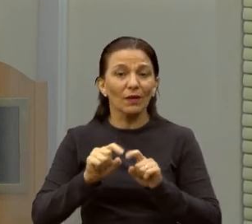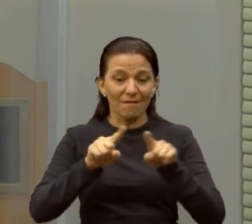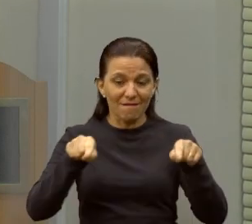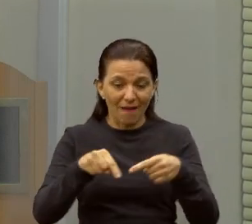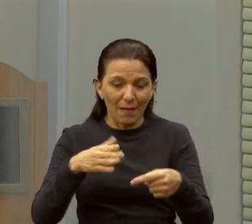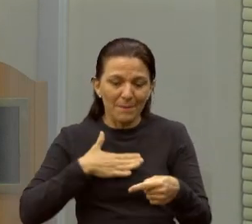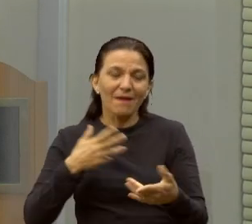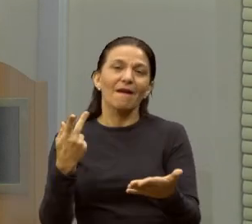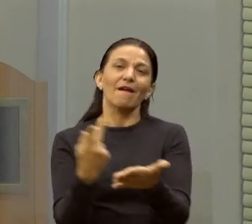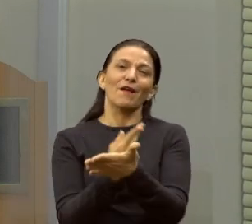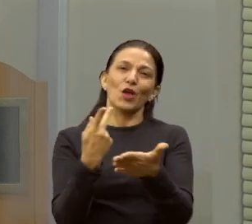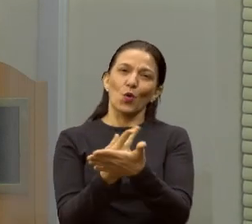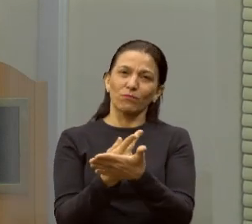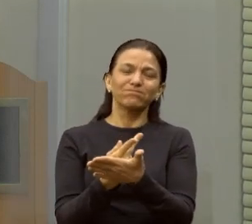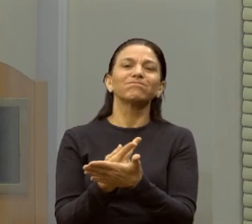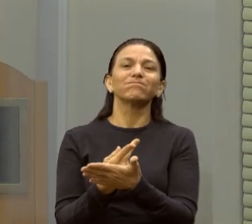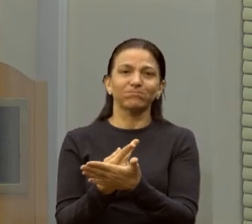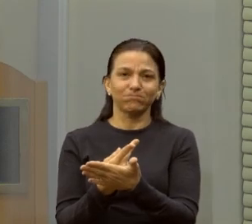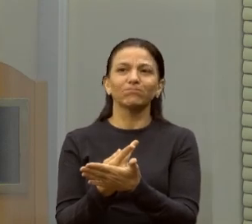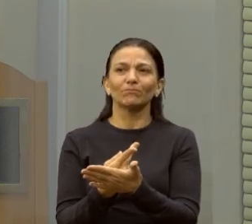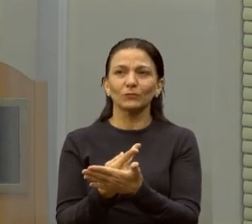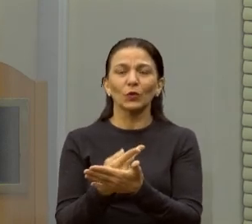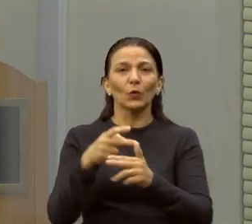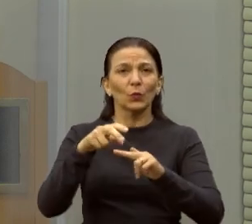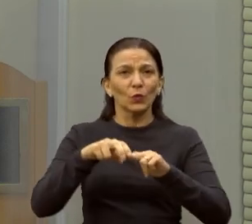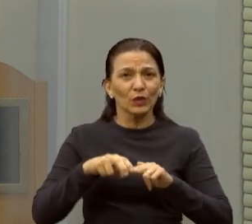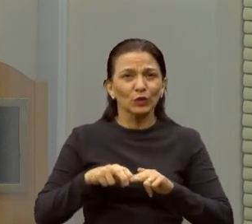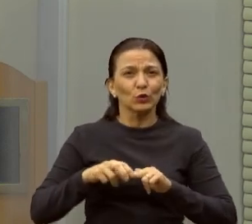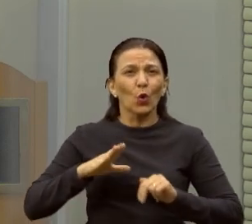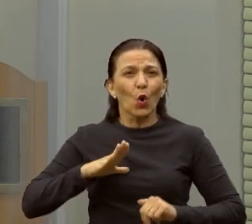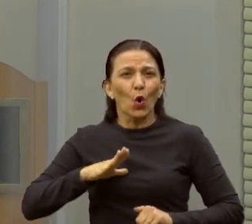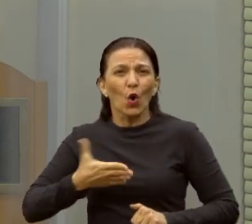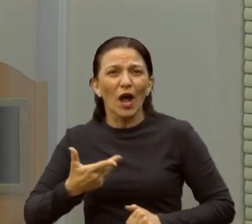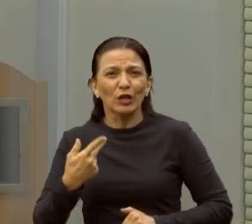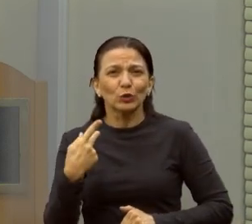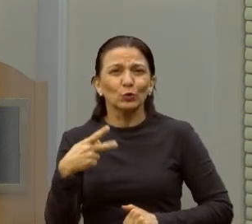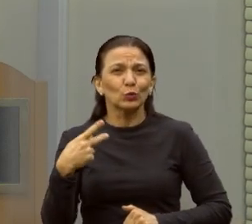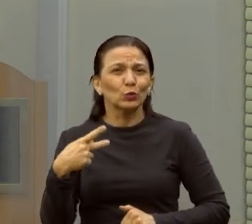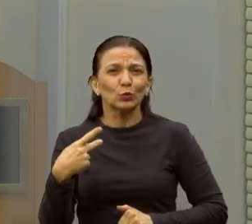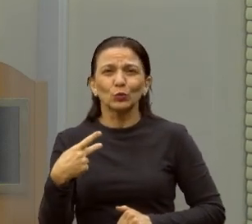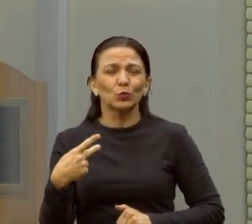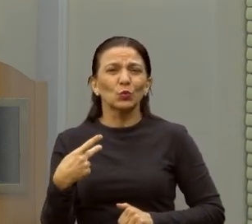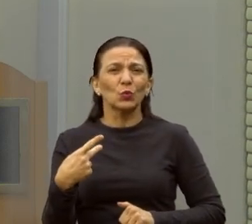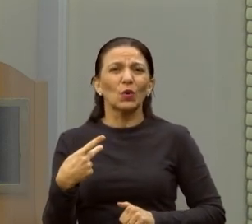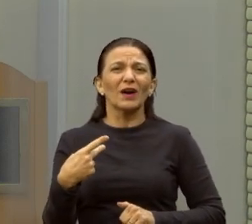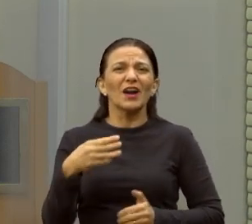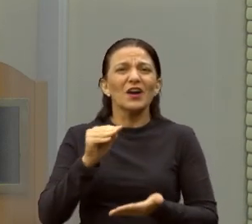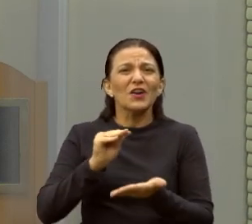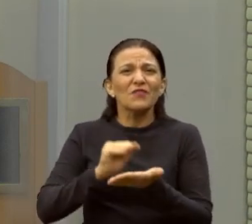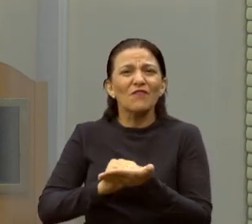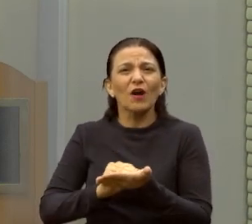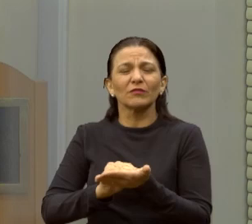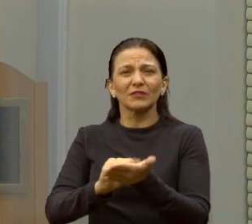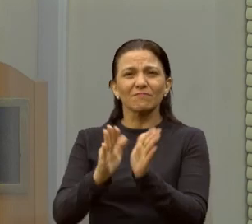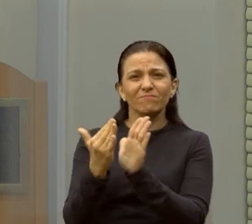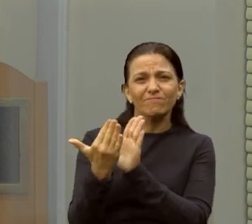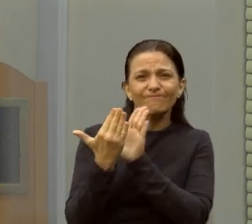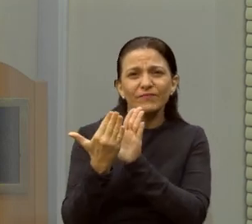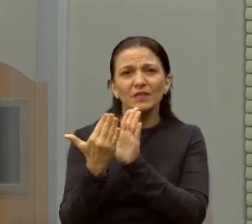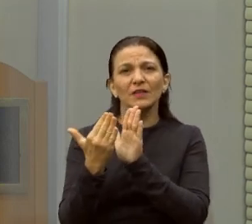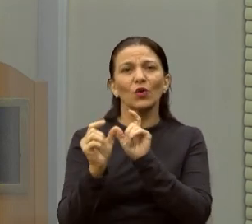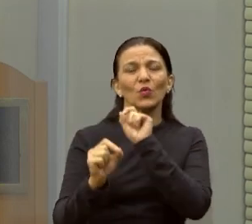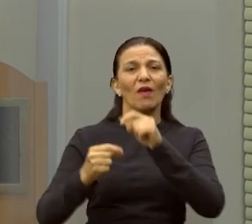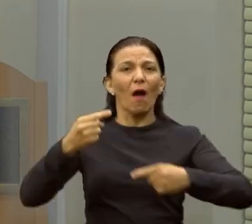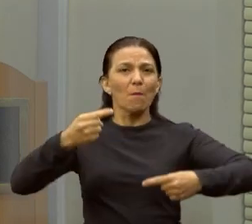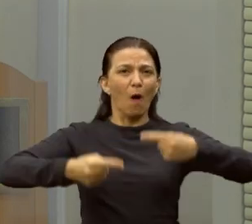gabinete não justifica a sua falta de coragem para fazer o enfrentamento que vocês queriam fazer